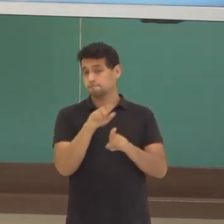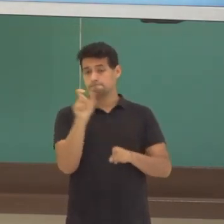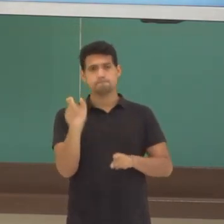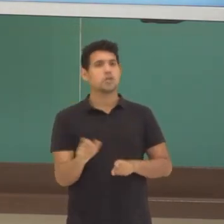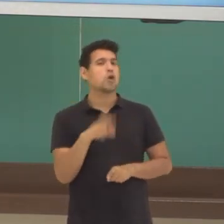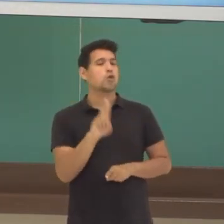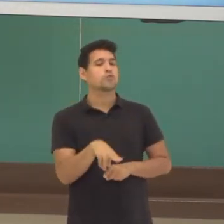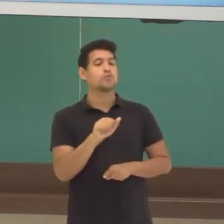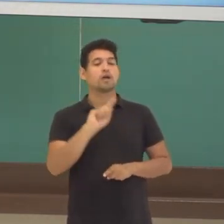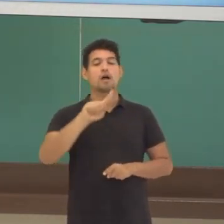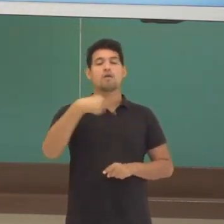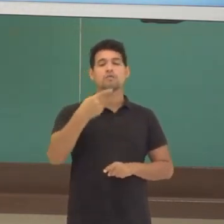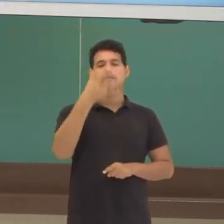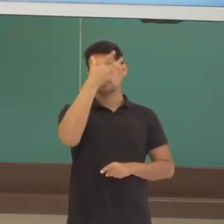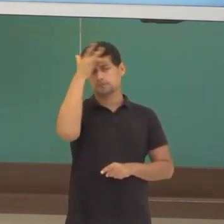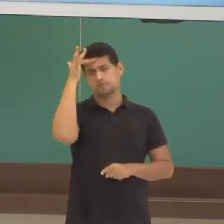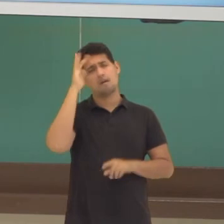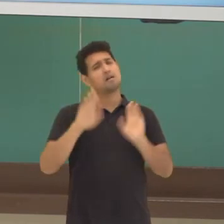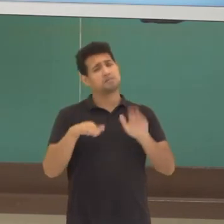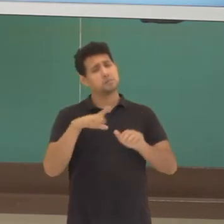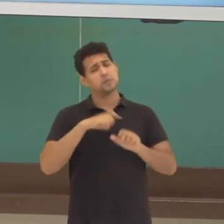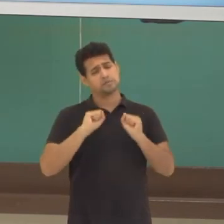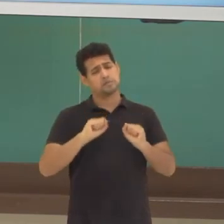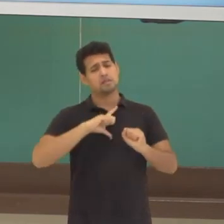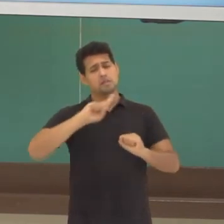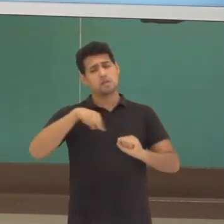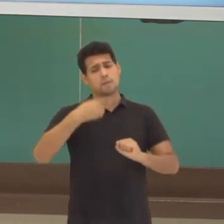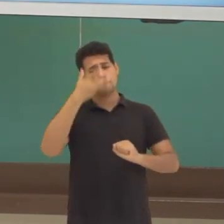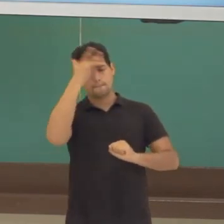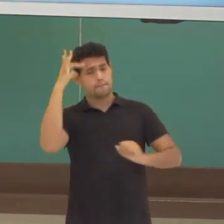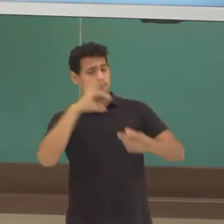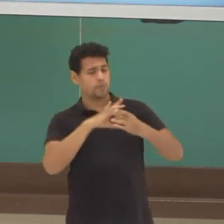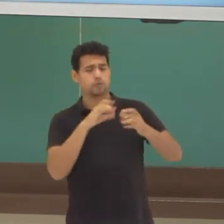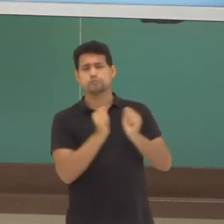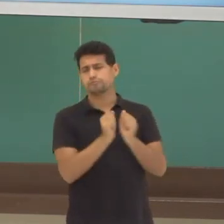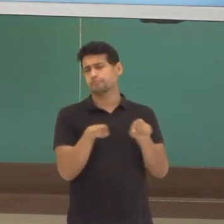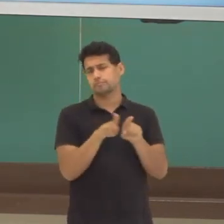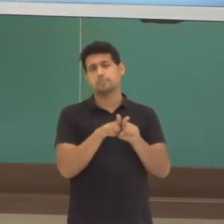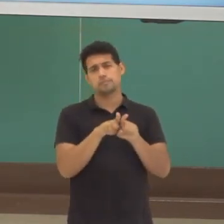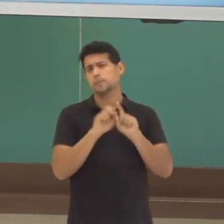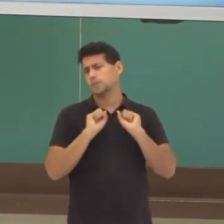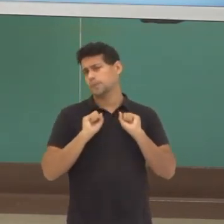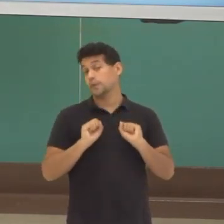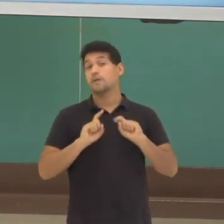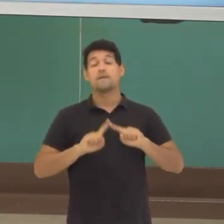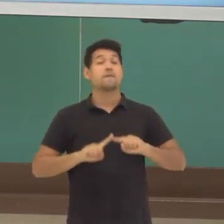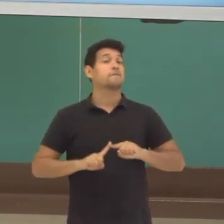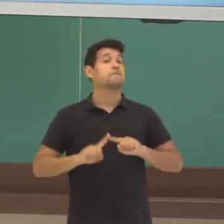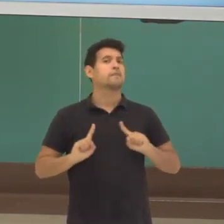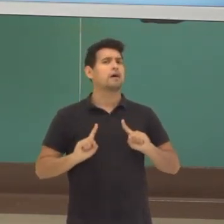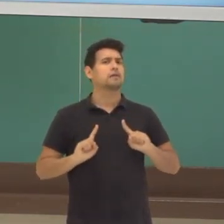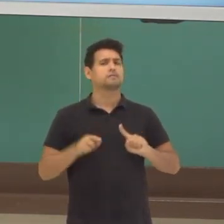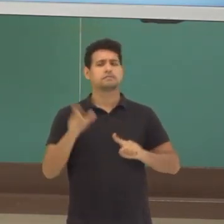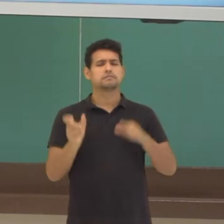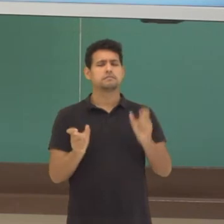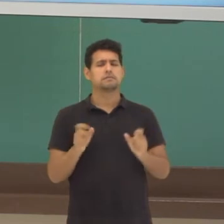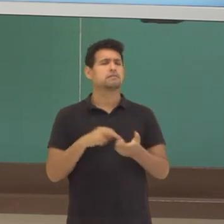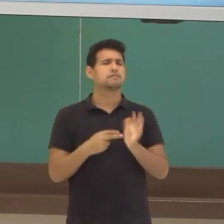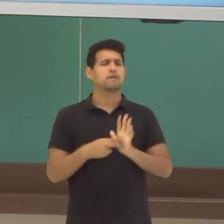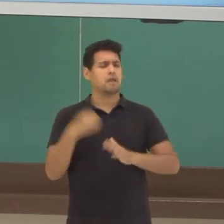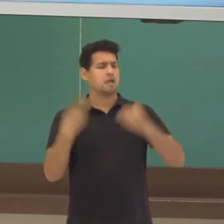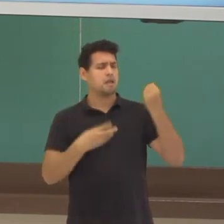em primeira pessoa, quando o narrador geralmente também é personagem, né? Então ele pode ser o